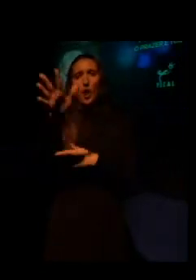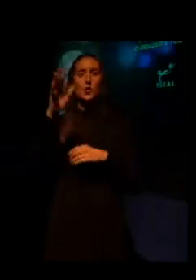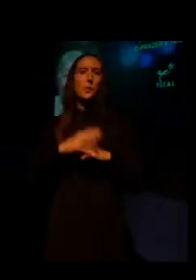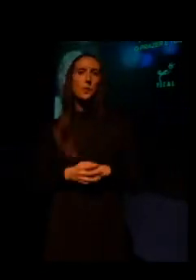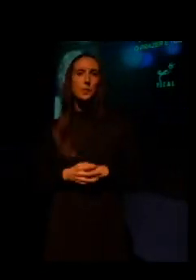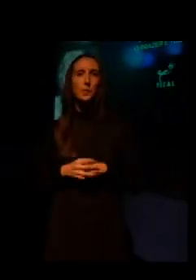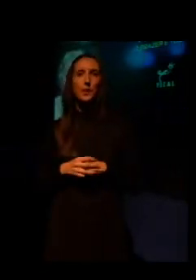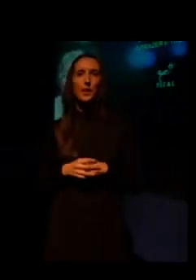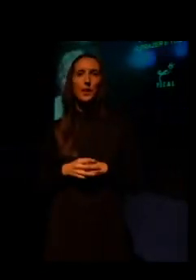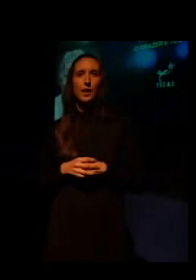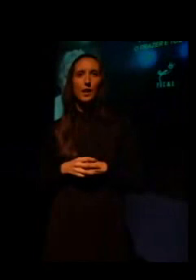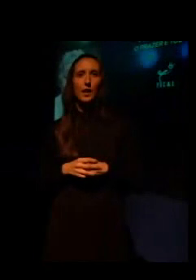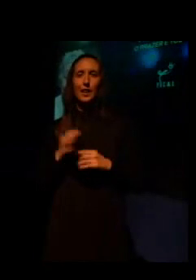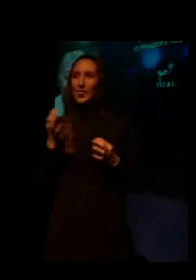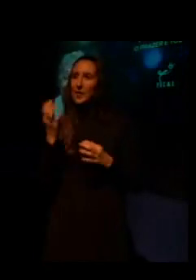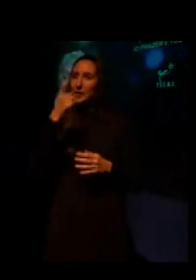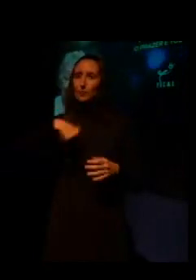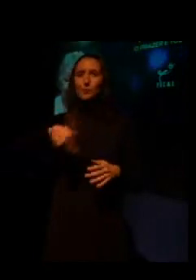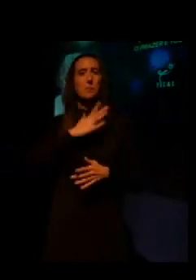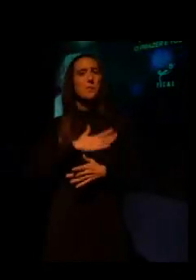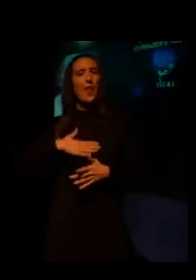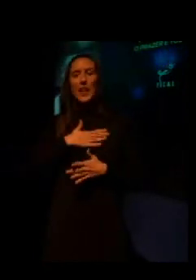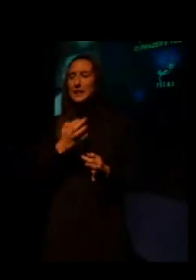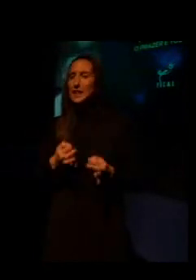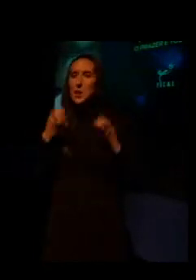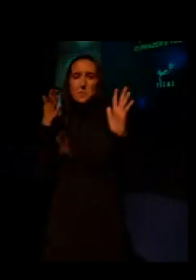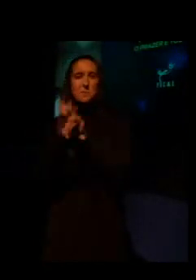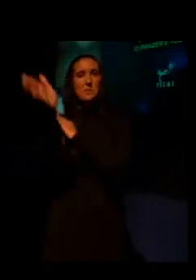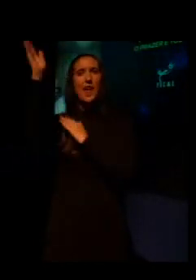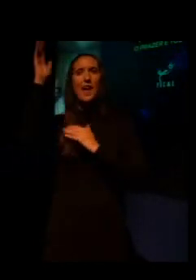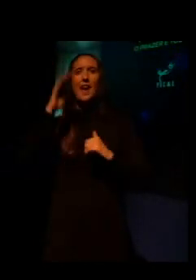que tengamos placer siempre!